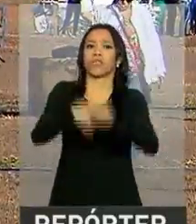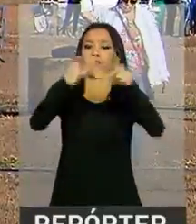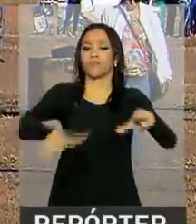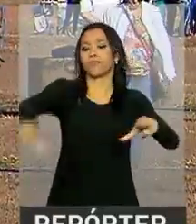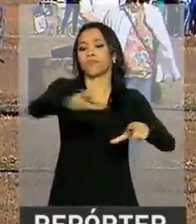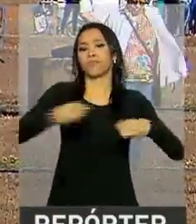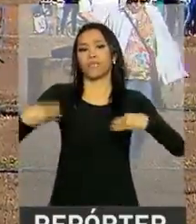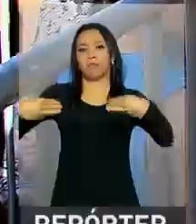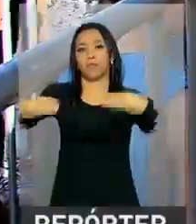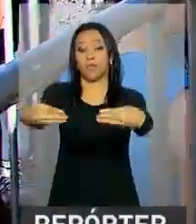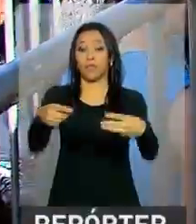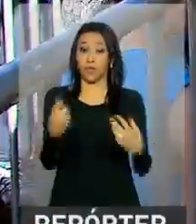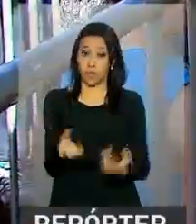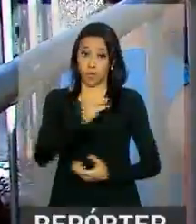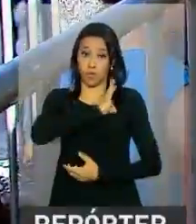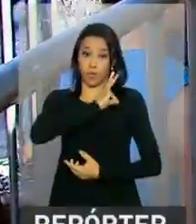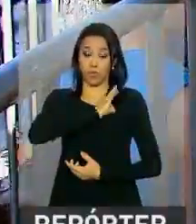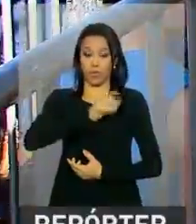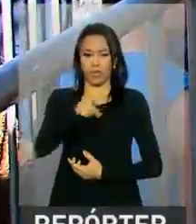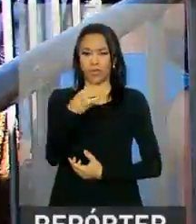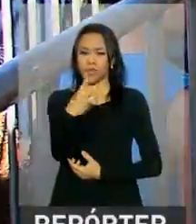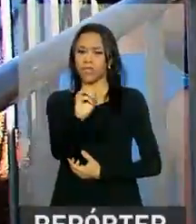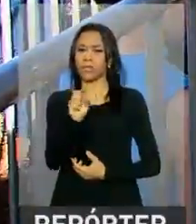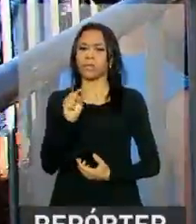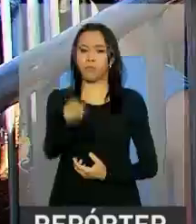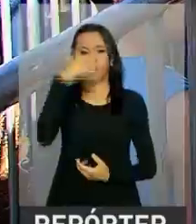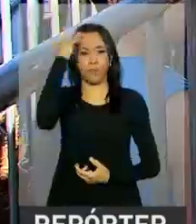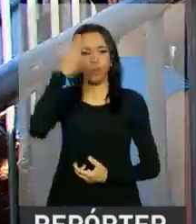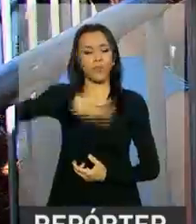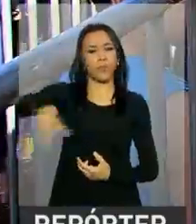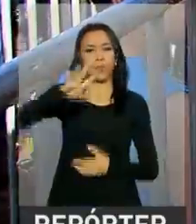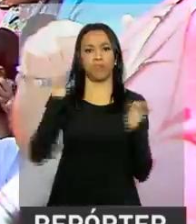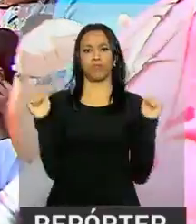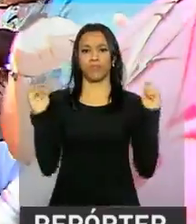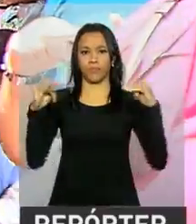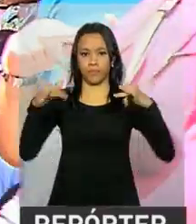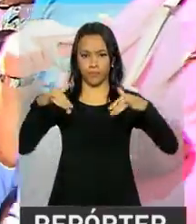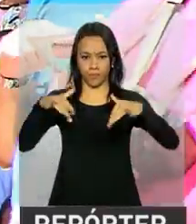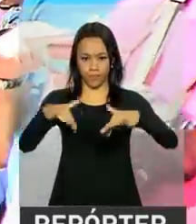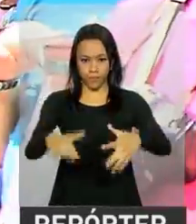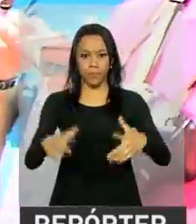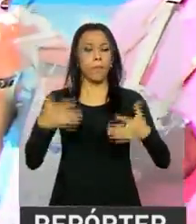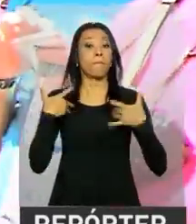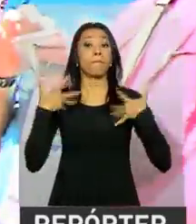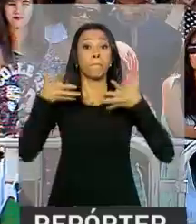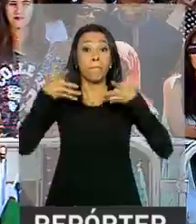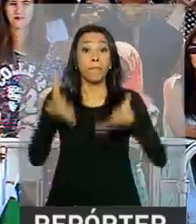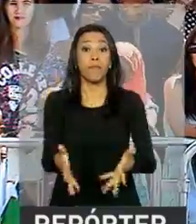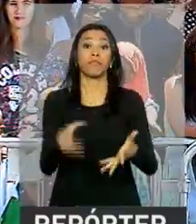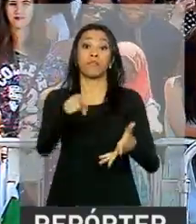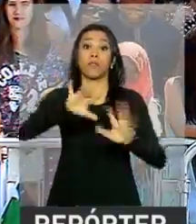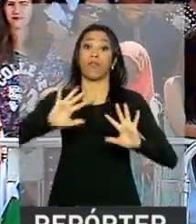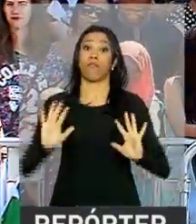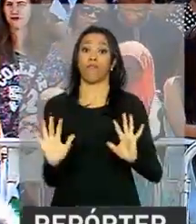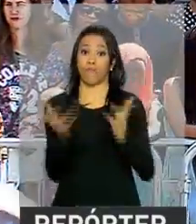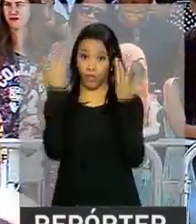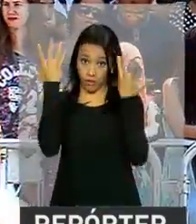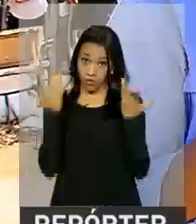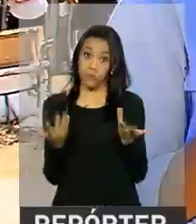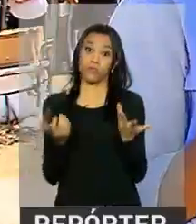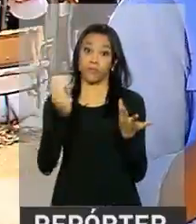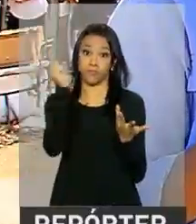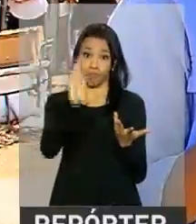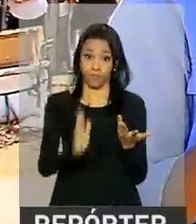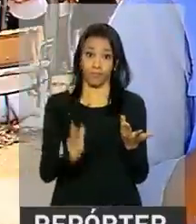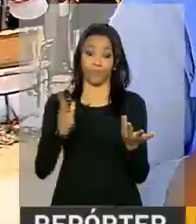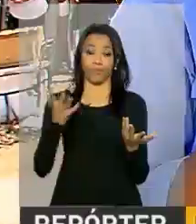Militar do Distrito Federal é que 30 mil pessoas vieram até a Esplanada dos Ministérios para participar da Festa da Independência do Brasil.